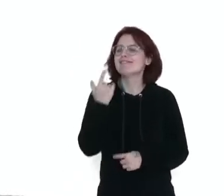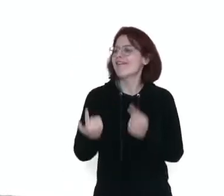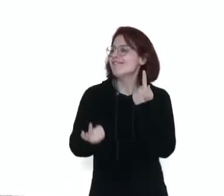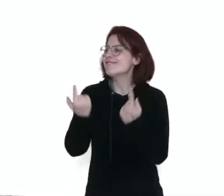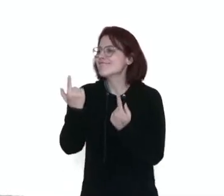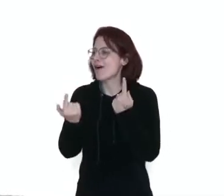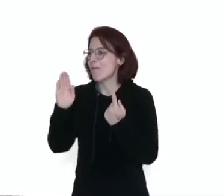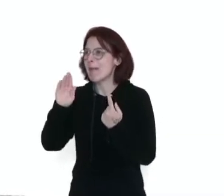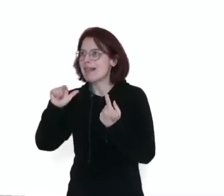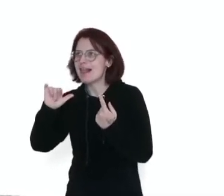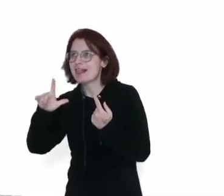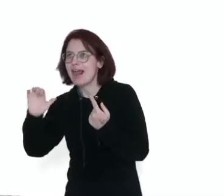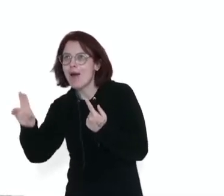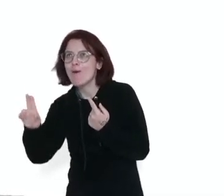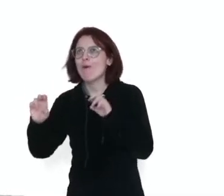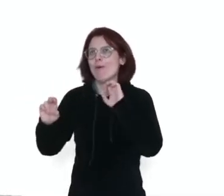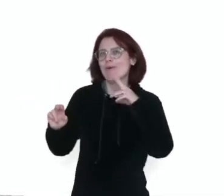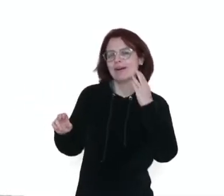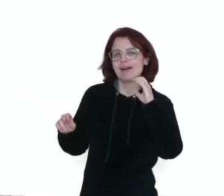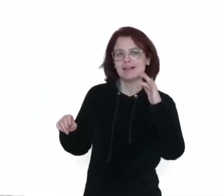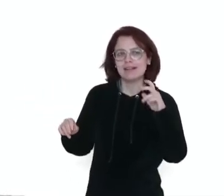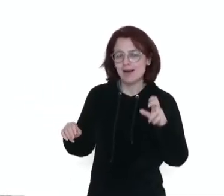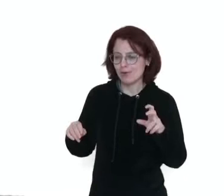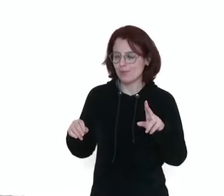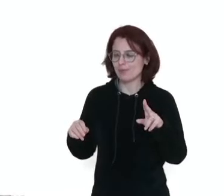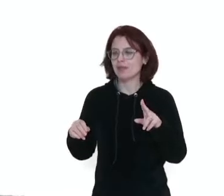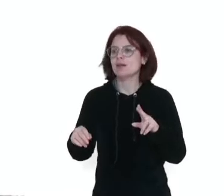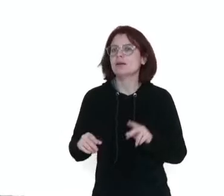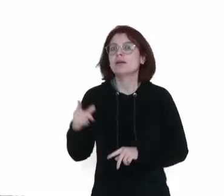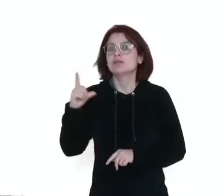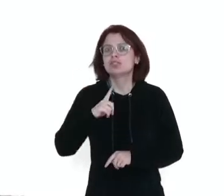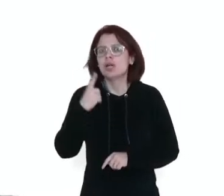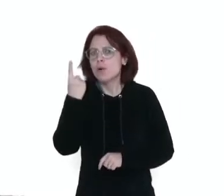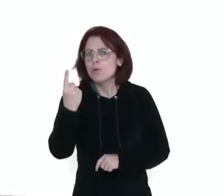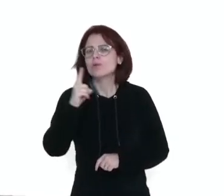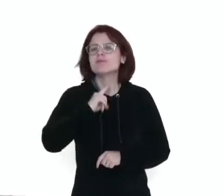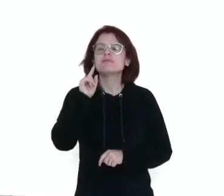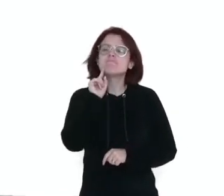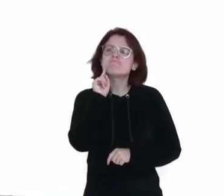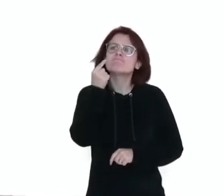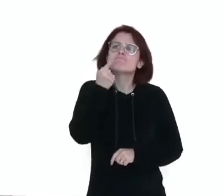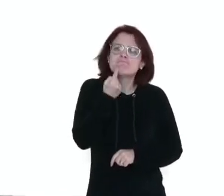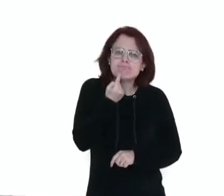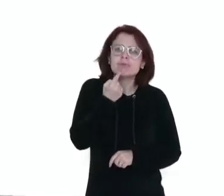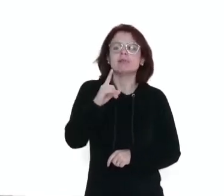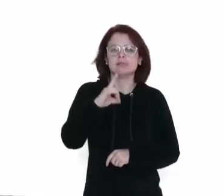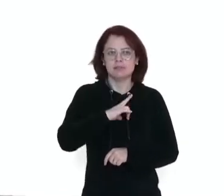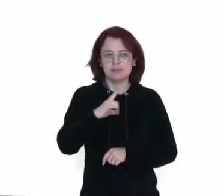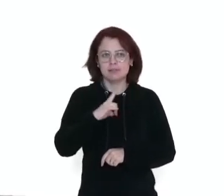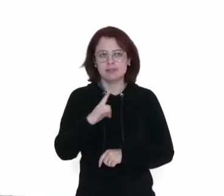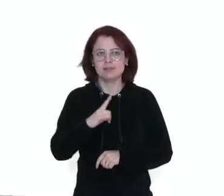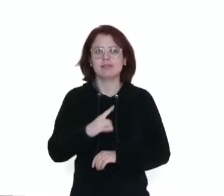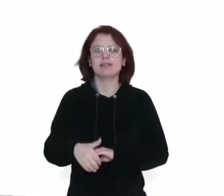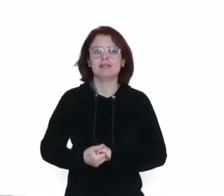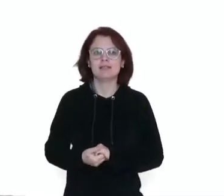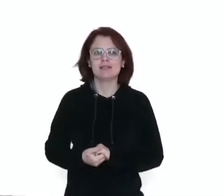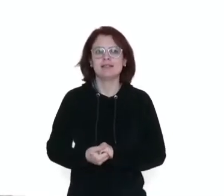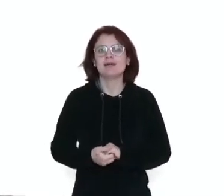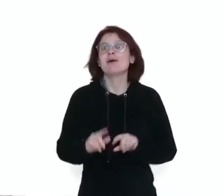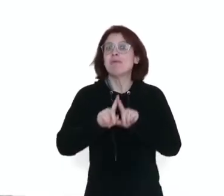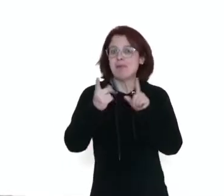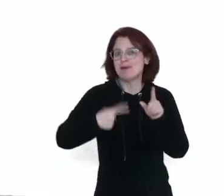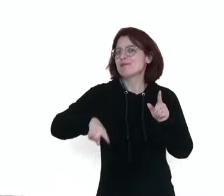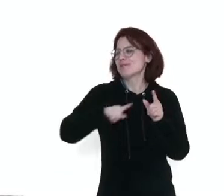tinha uma verruga no queixo que o outro não tinha. Não sei se o Catatal ou o Beleléu. De